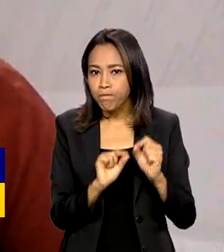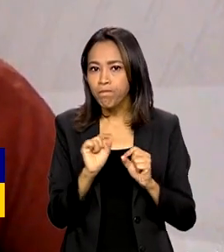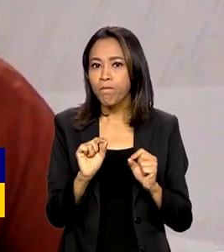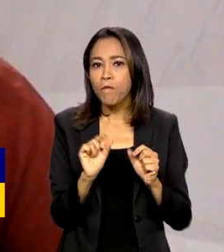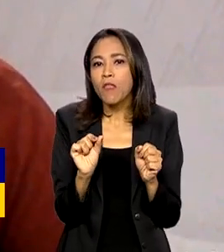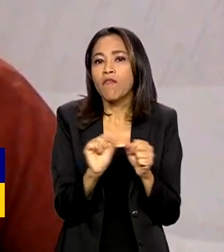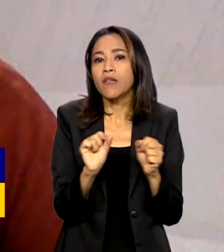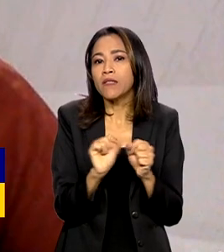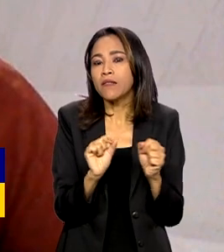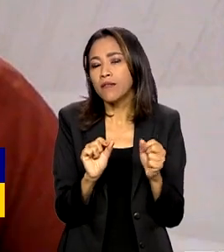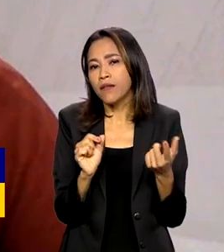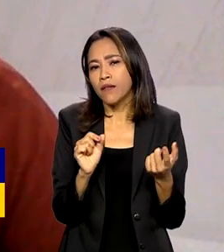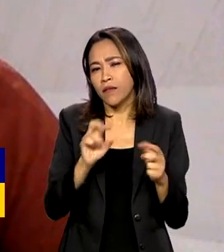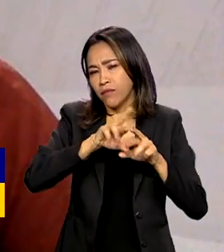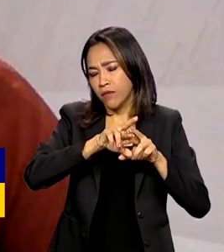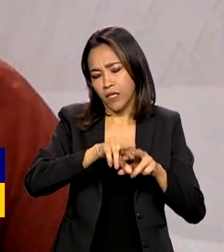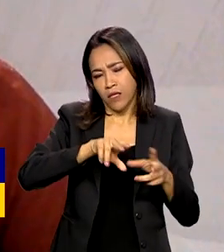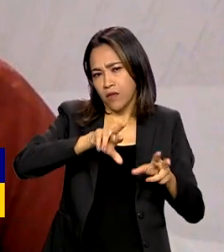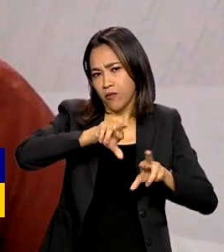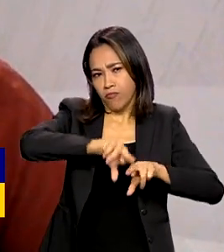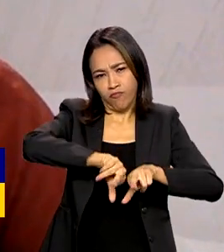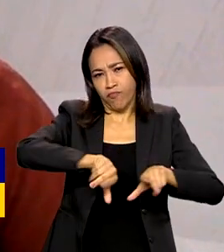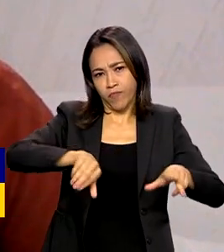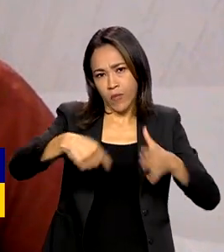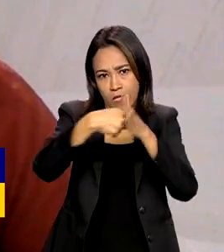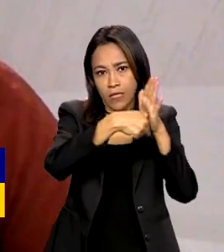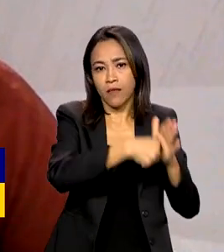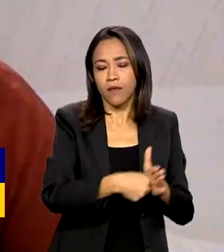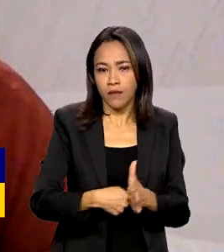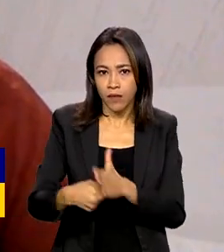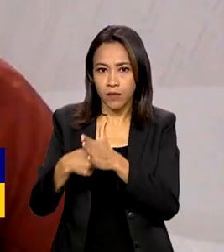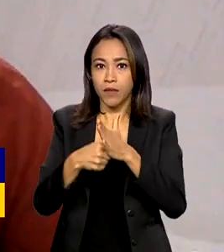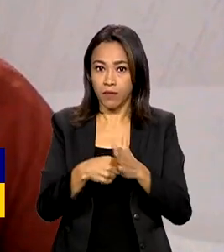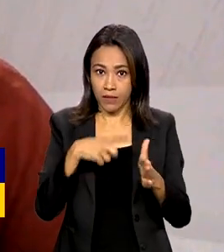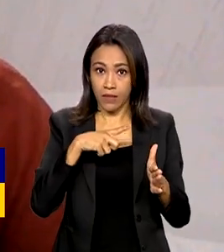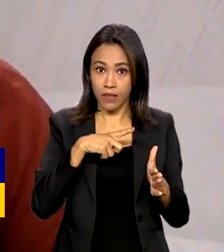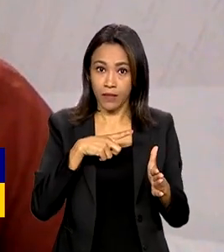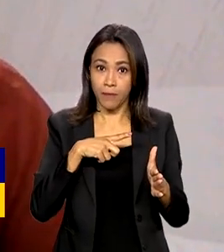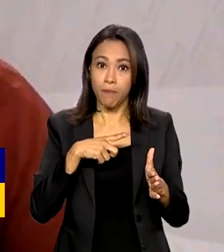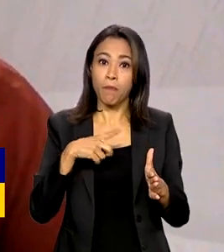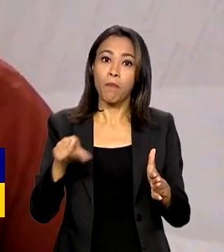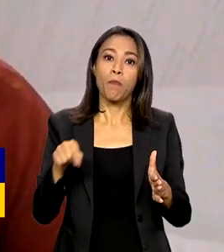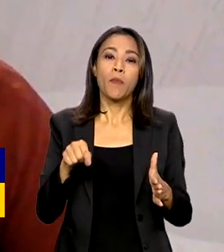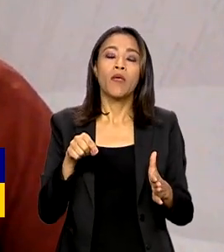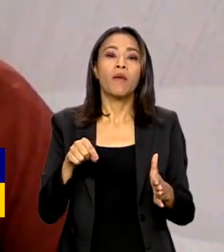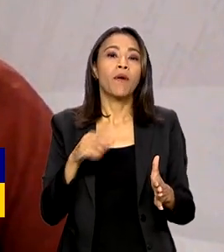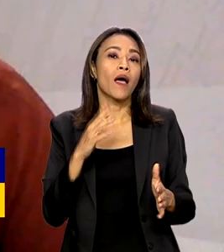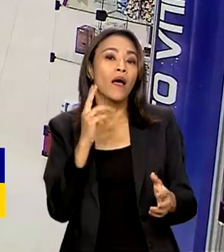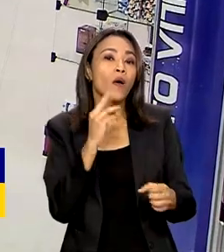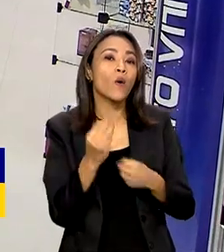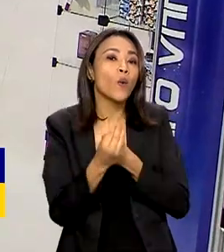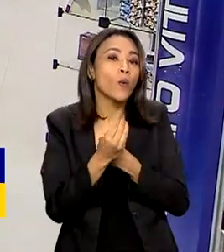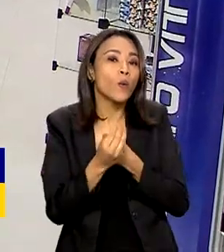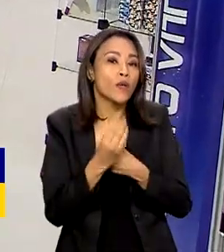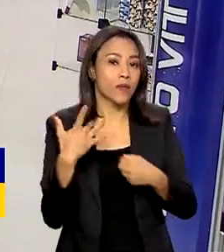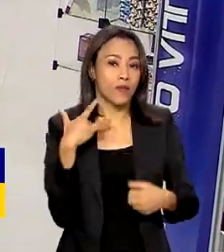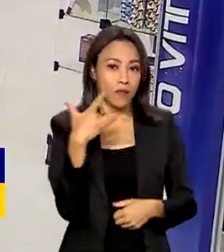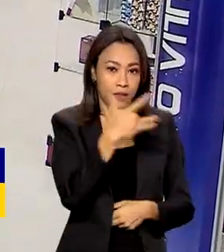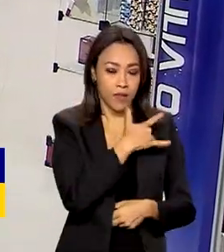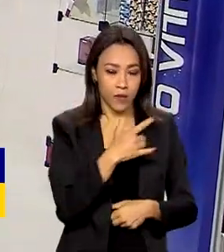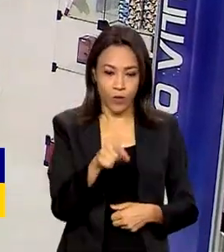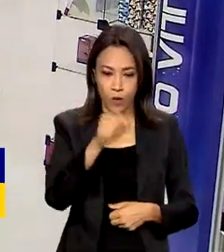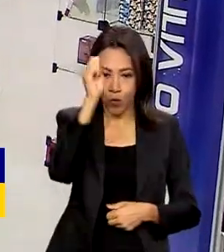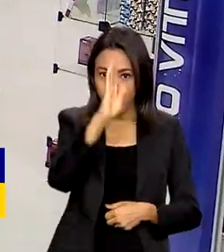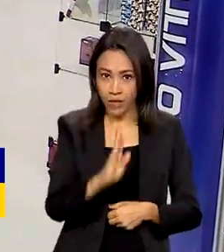determinados exames no contexto da rede de cuidado à saúde o Brasil é